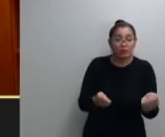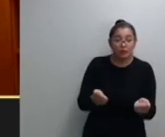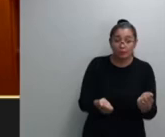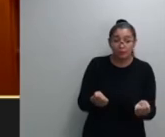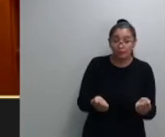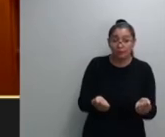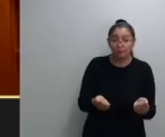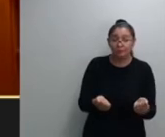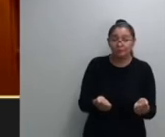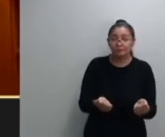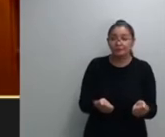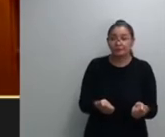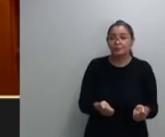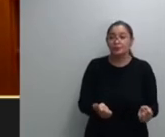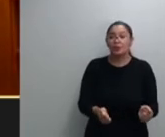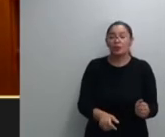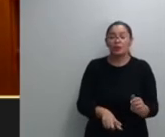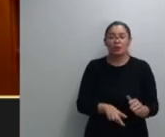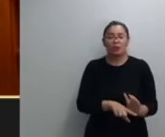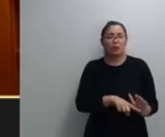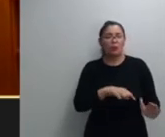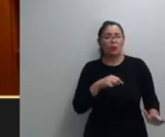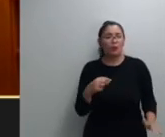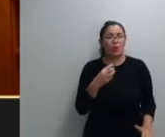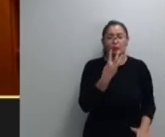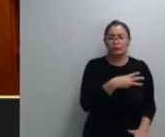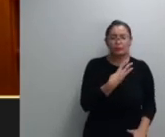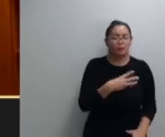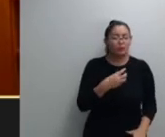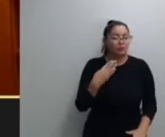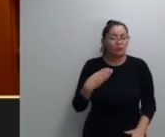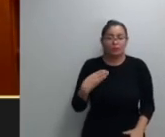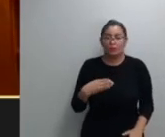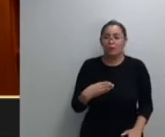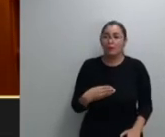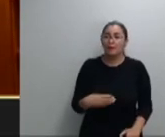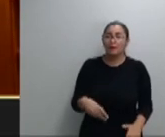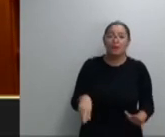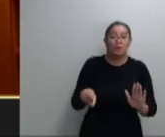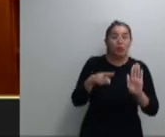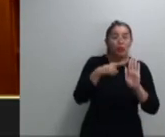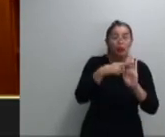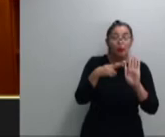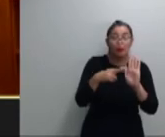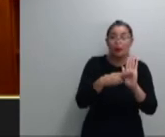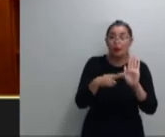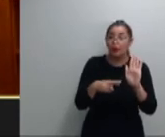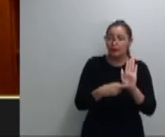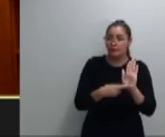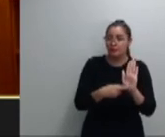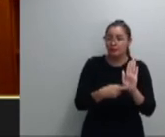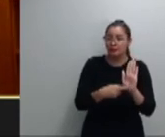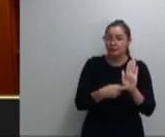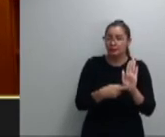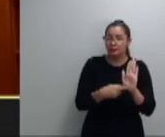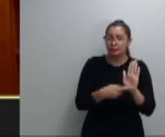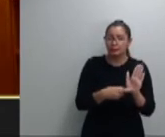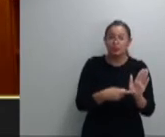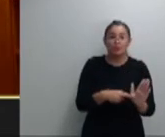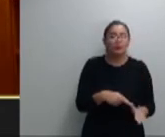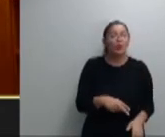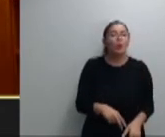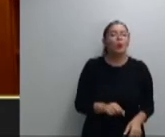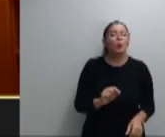3054 de 2009, tem um glossário, e no glossário ele conceitua, efetivamente, o seria veículo, e ele diz que é uma